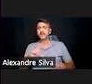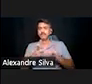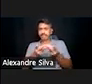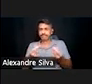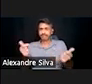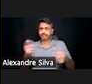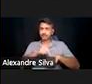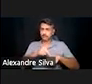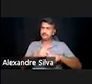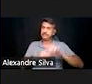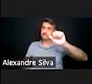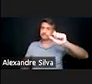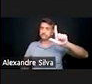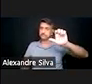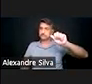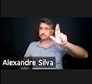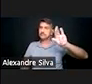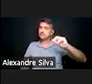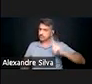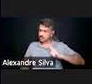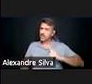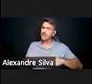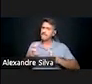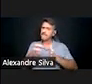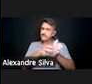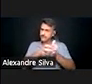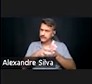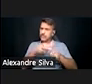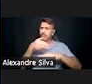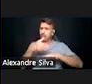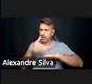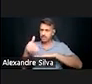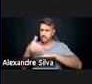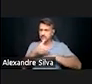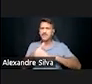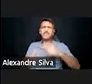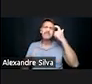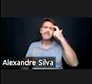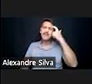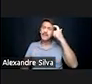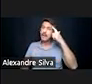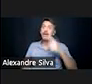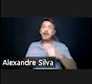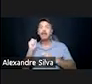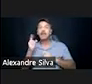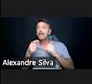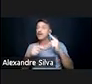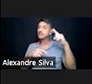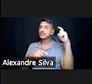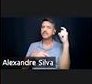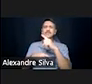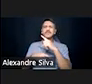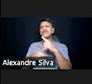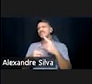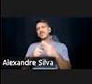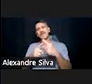tinham fósseis. Então, imaginar que os fósseis são coisas muito raras e anômalas é porque a gente